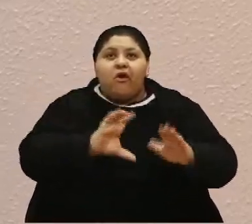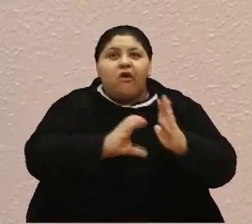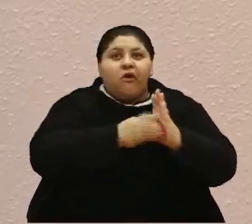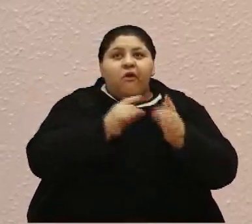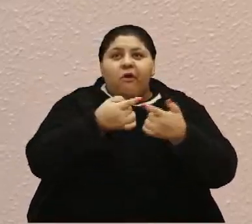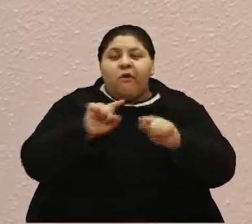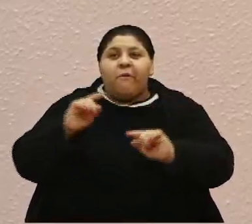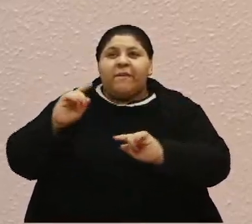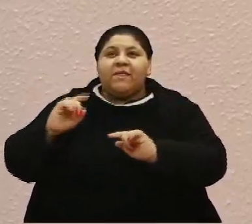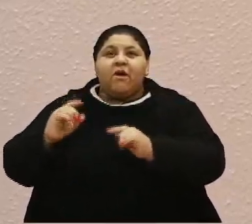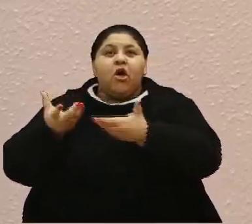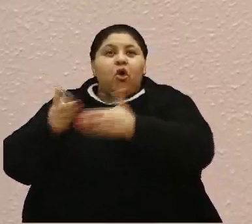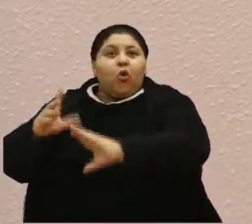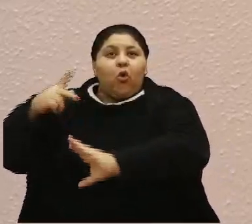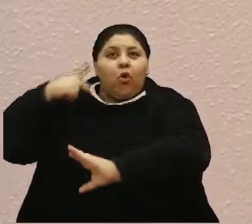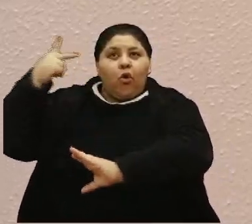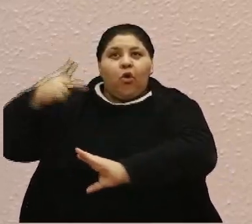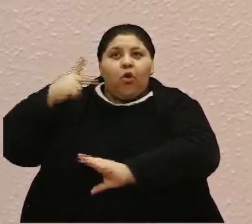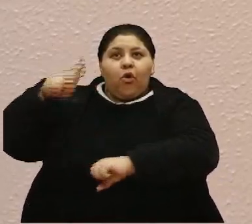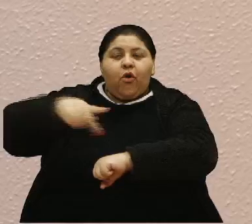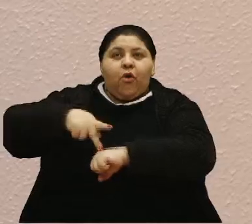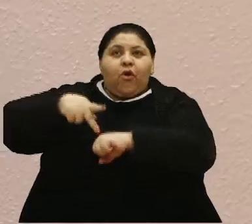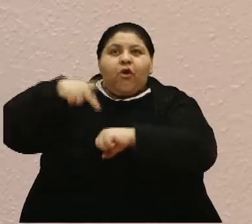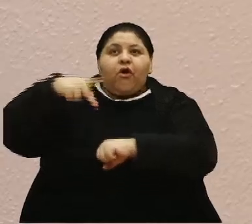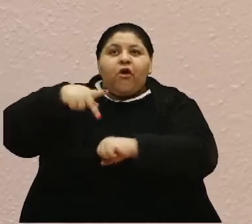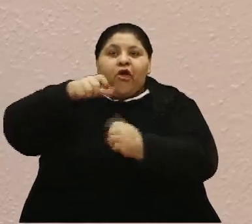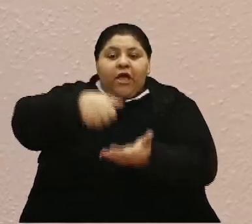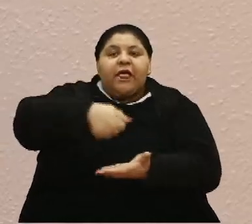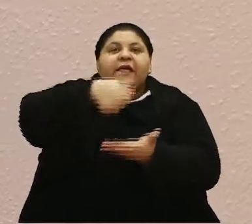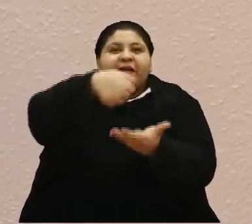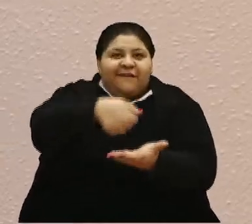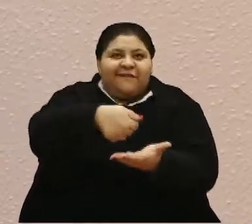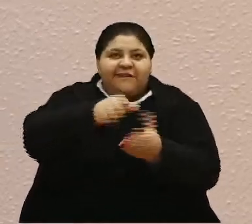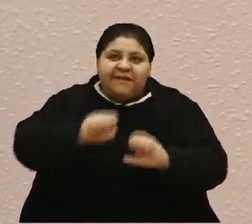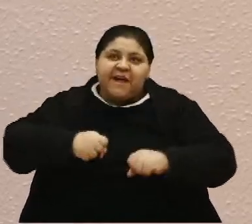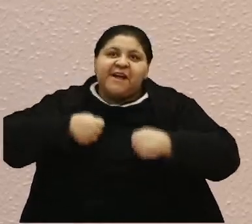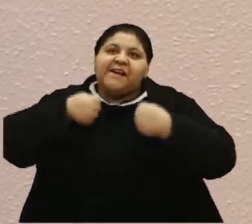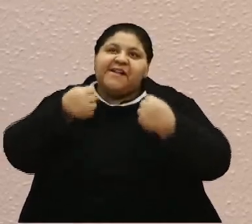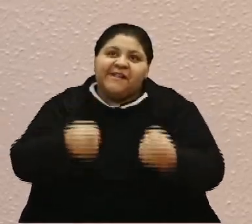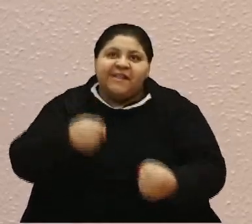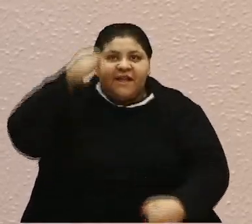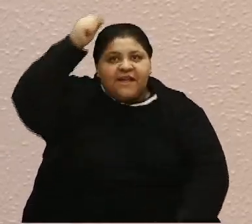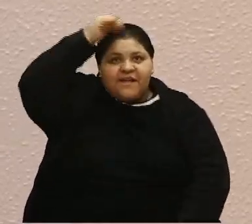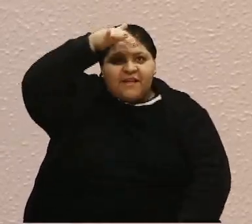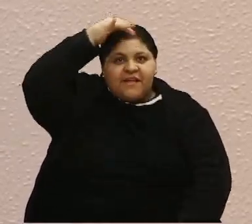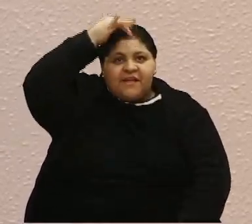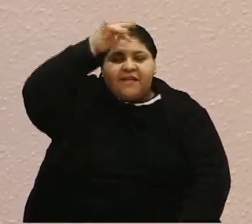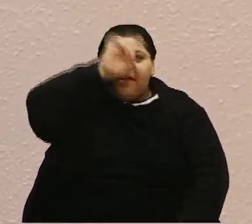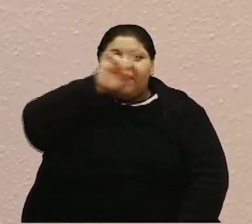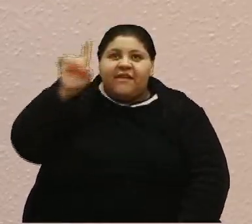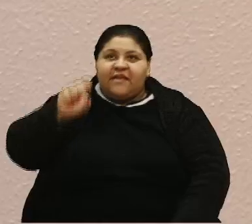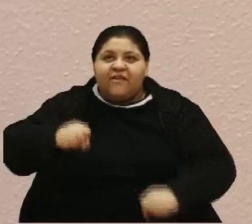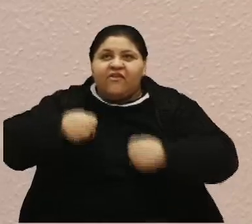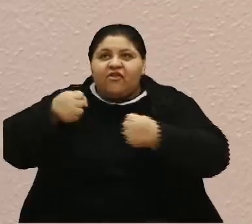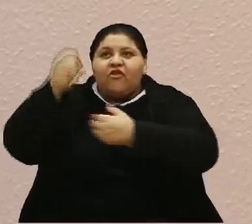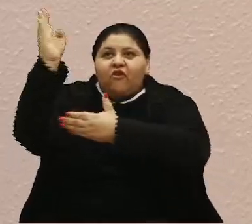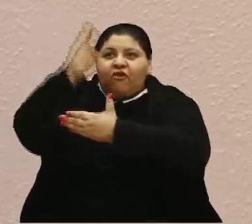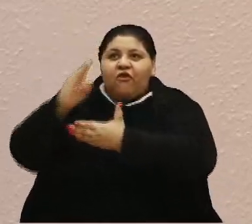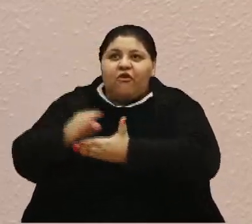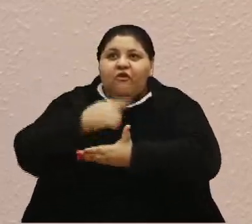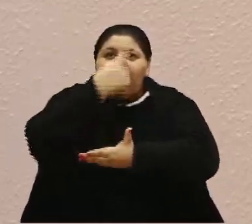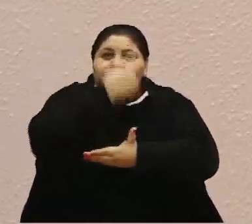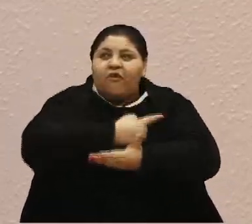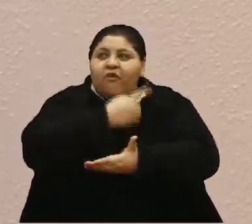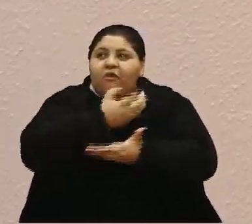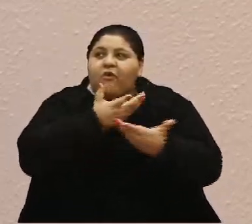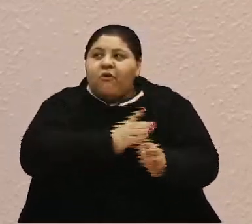é a política. Patriotas da Shopee, aqueles que defendem Trump, ao invés de defender o Brasil contra o